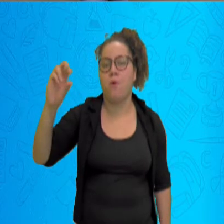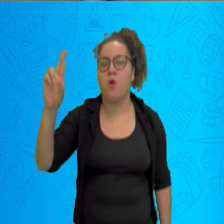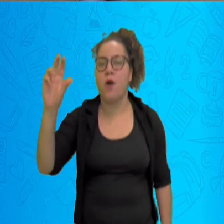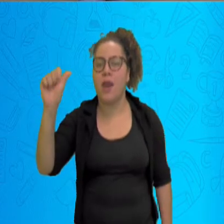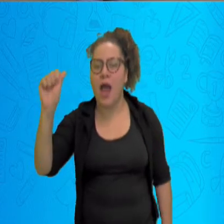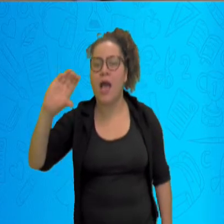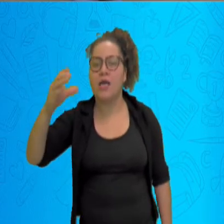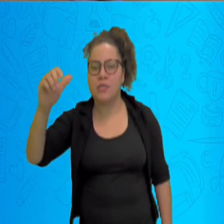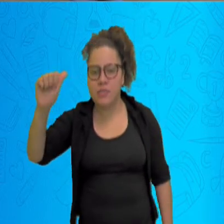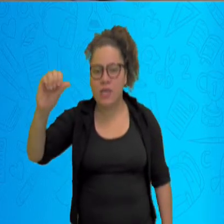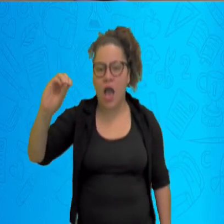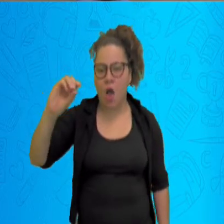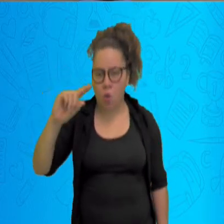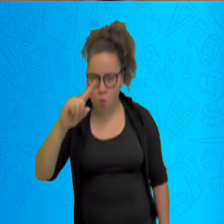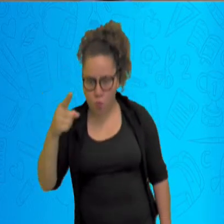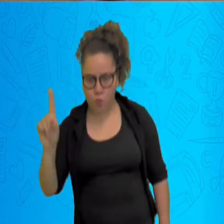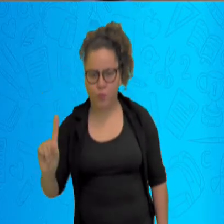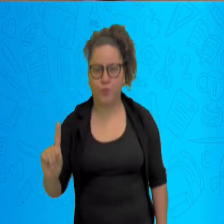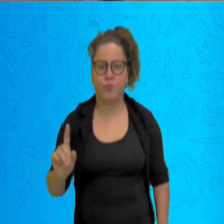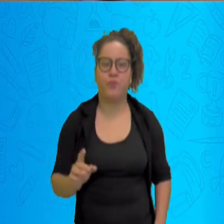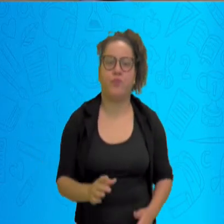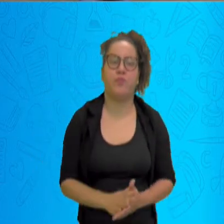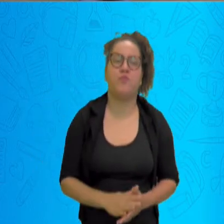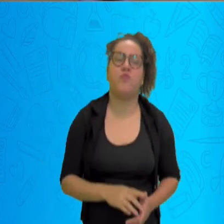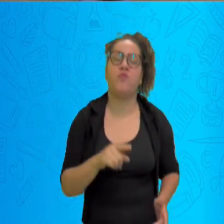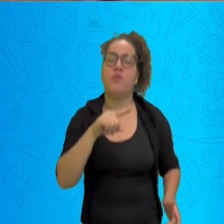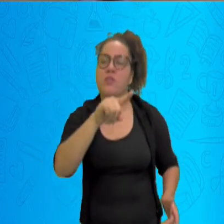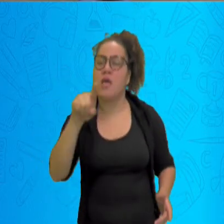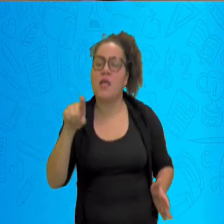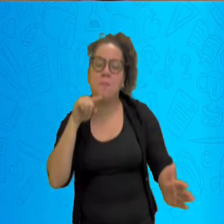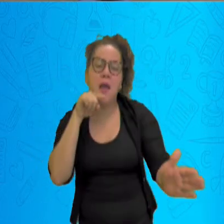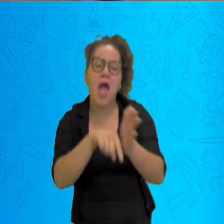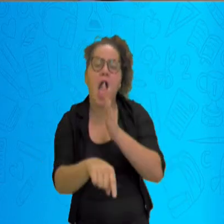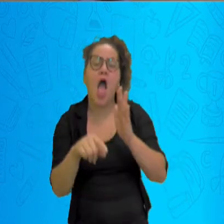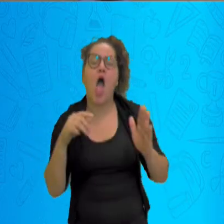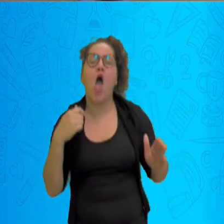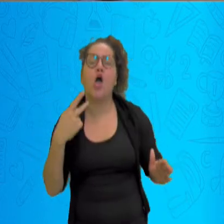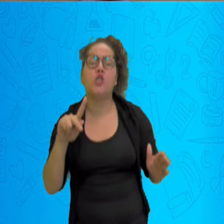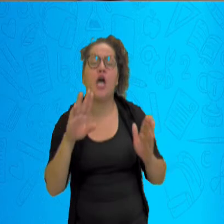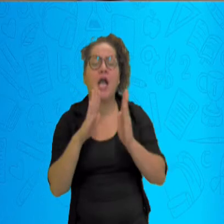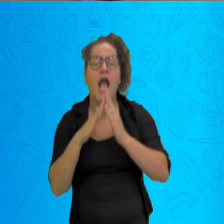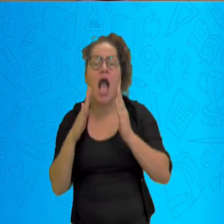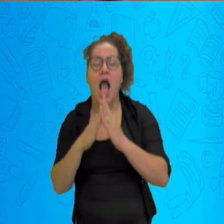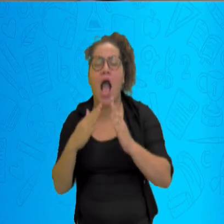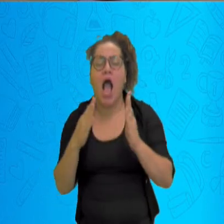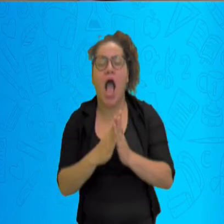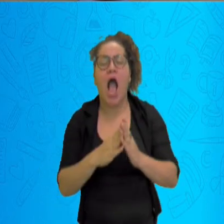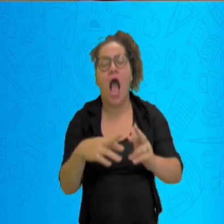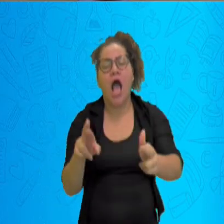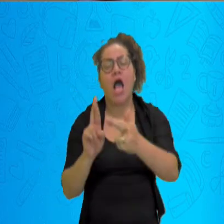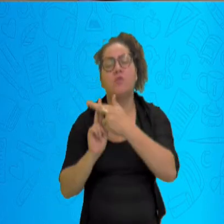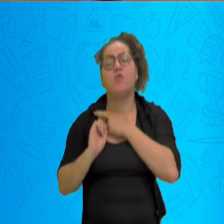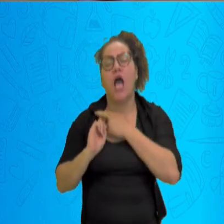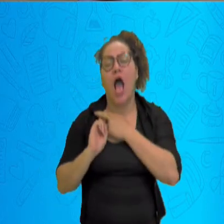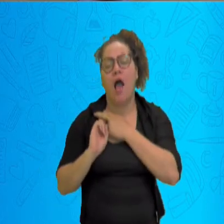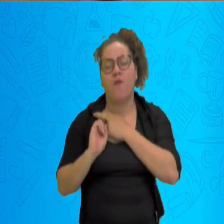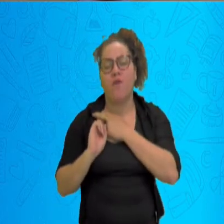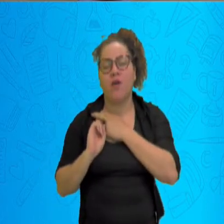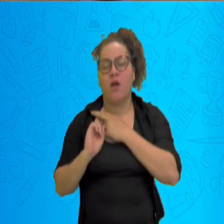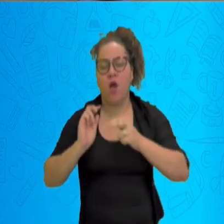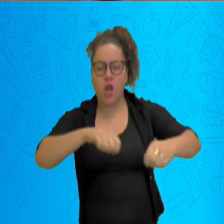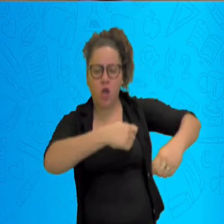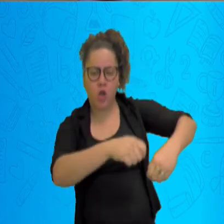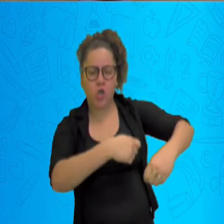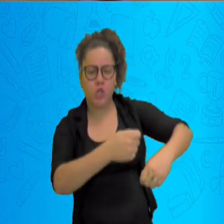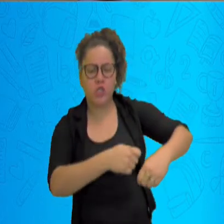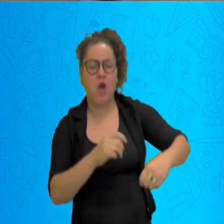já reparou, ou você pode perguntar aí na sua casa, para quem é responsável da cozinha, que